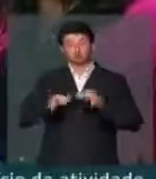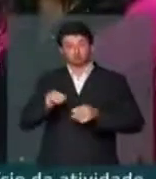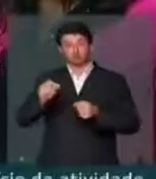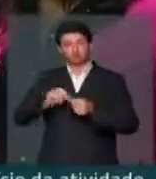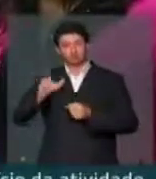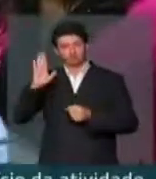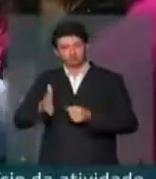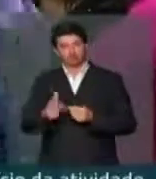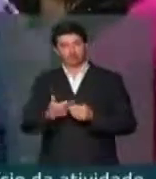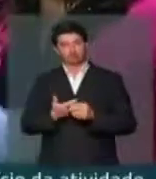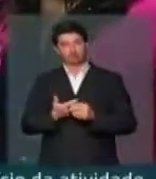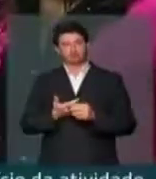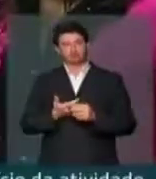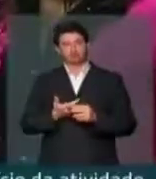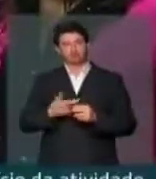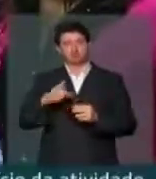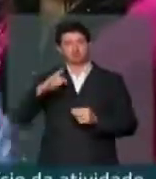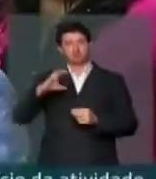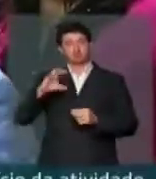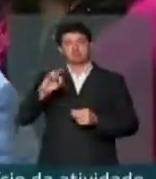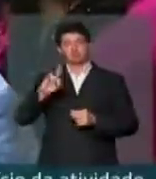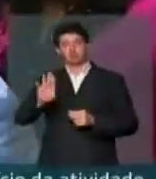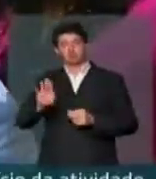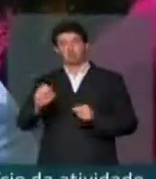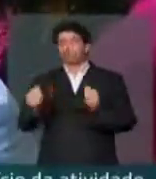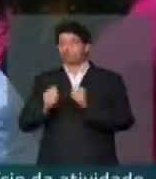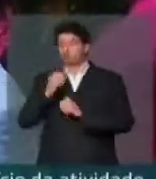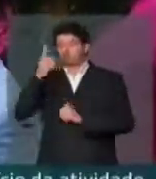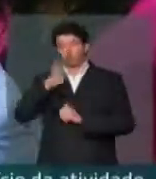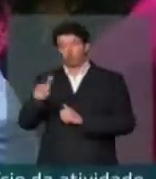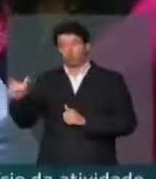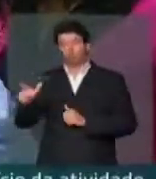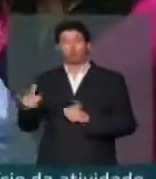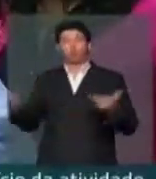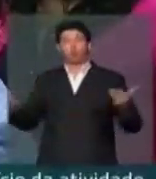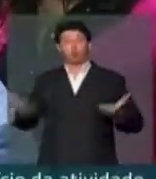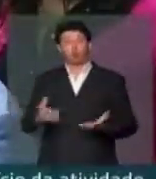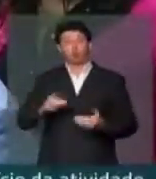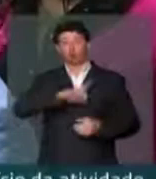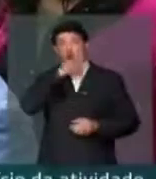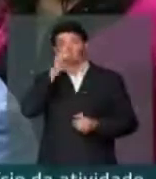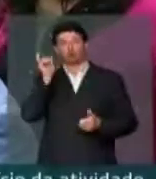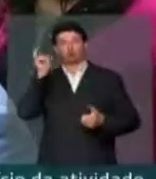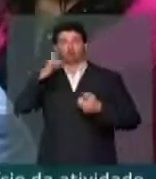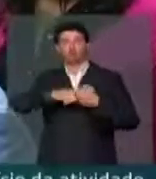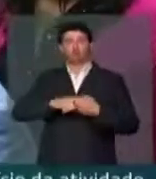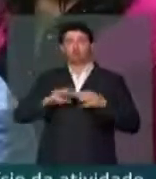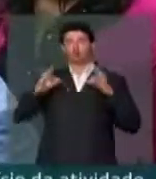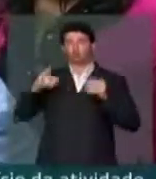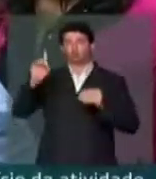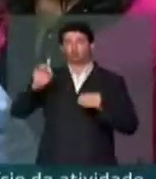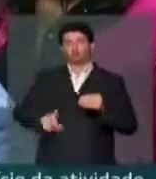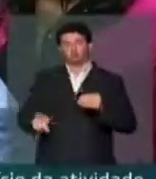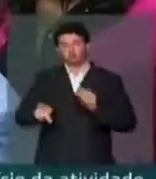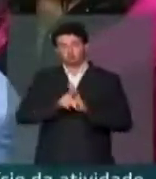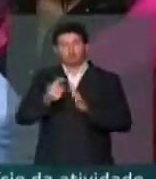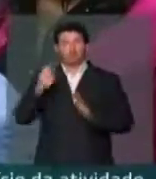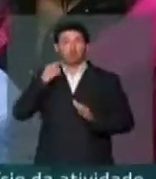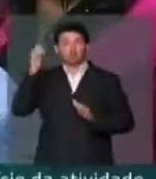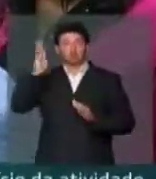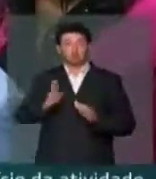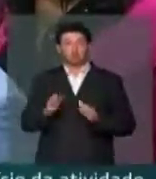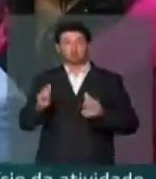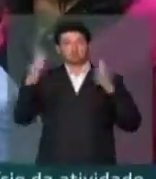foi reposta. E o PCdoB, junto com os outros parlamentares, nesse dia repõe todo o direito dos lotéricos do